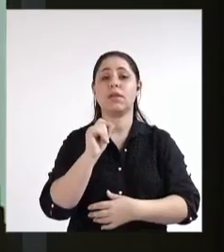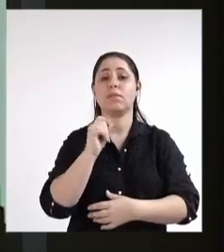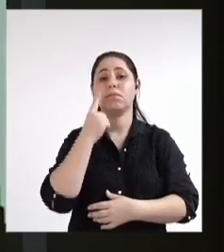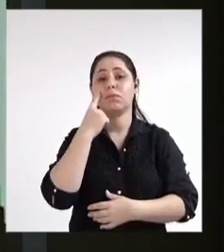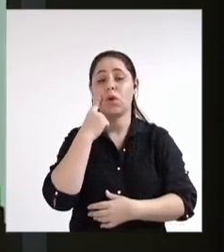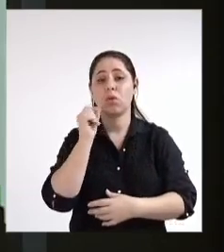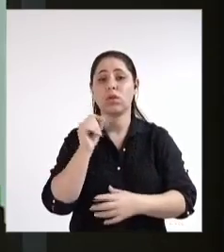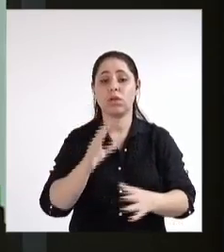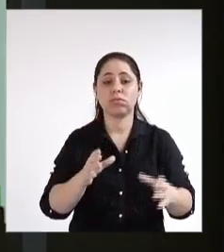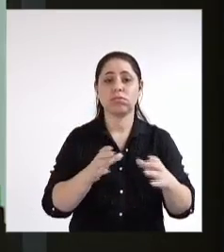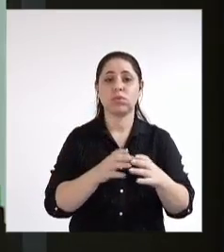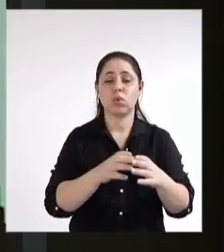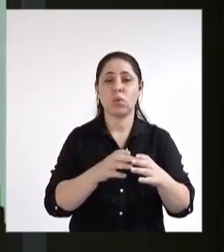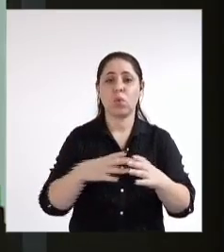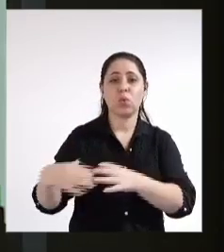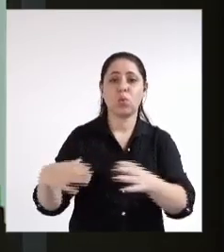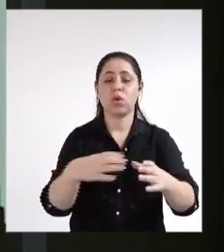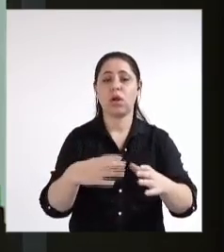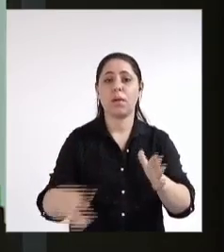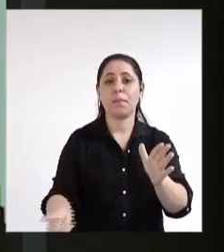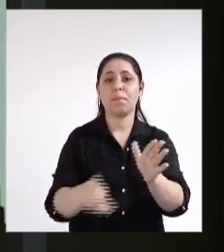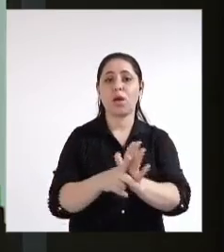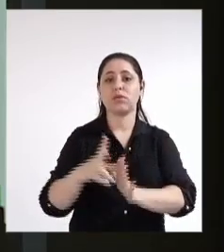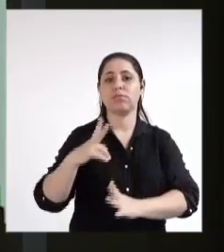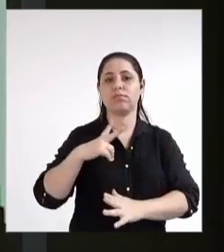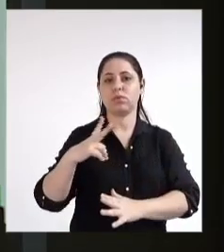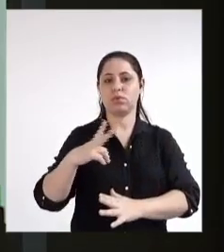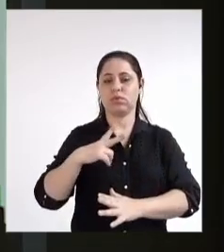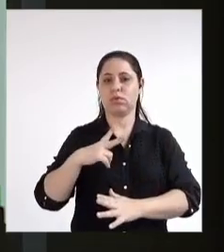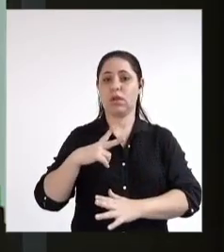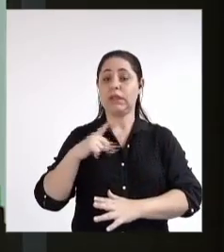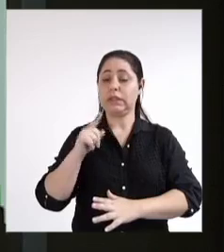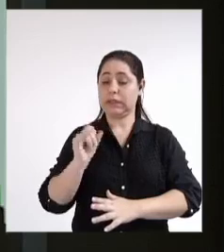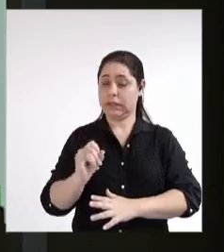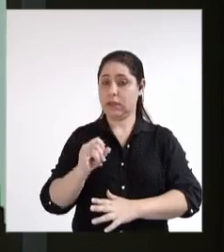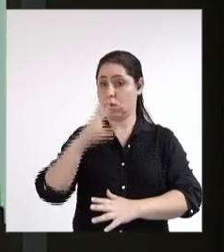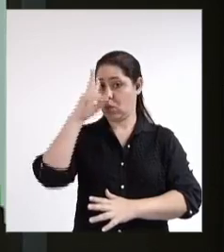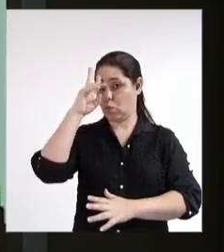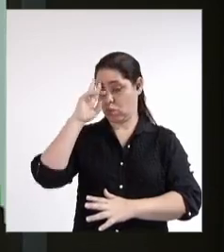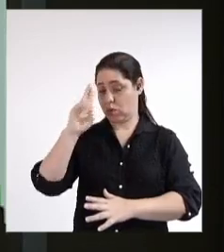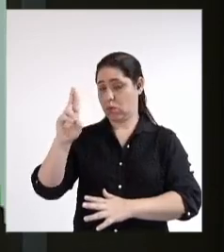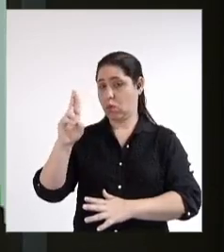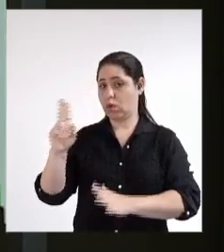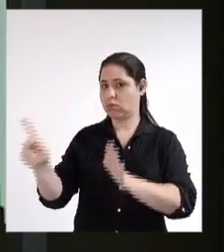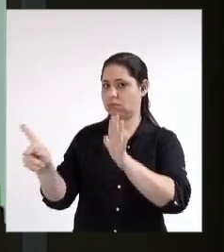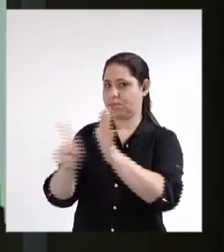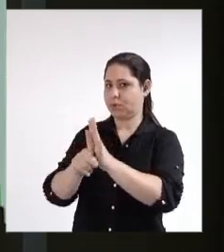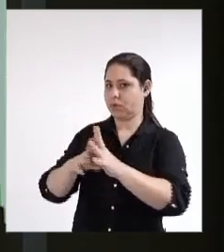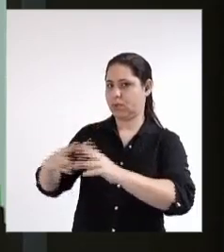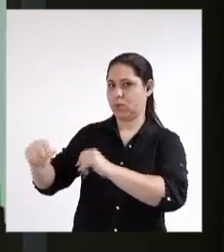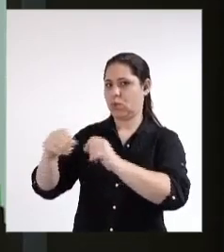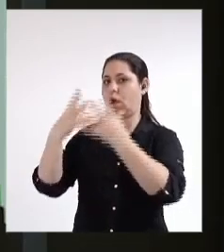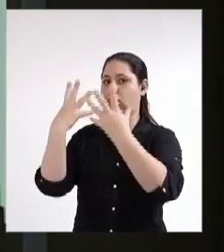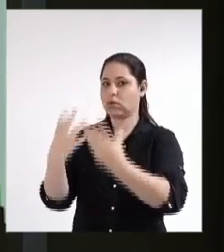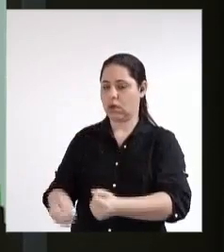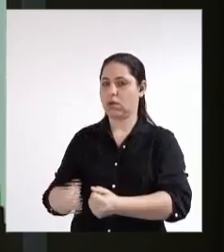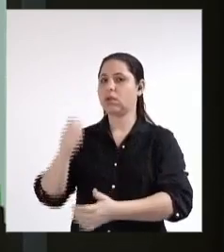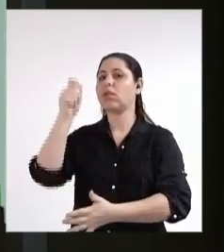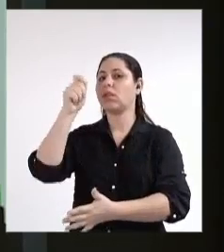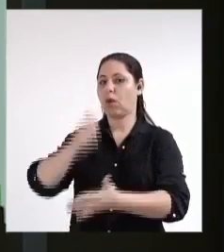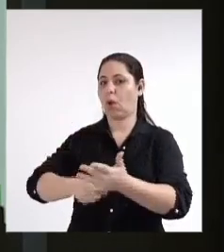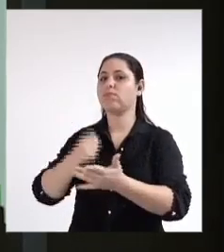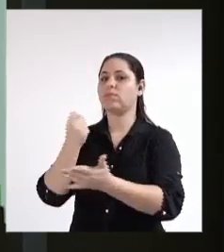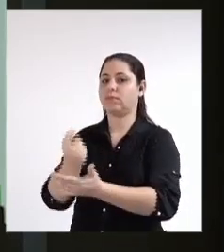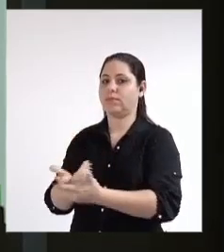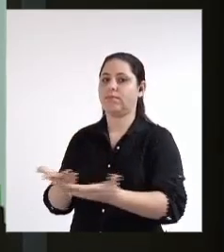tentativas em área de posse privado desde que ele aceite o os objetivos da receita nós estamos em tratativas com os proprietários